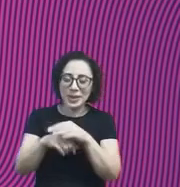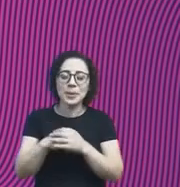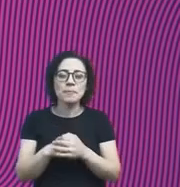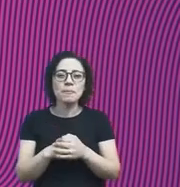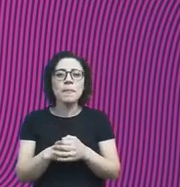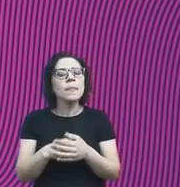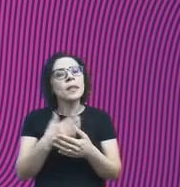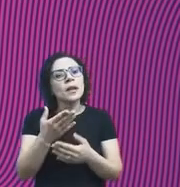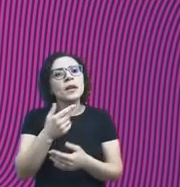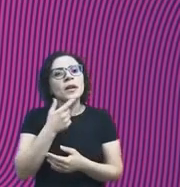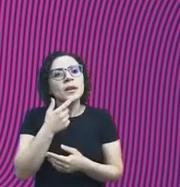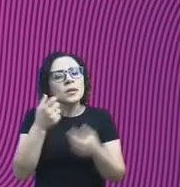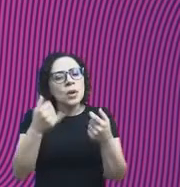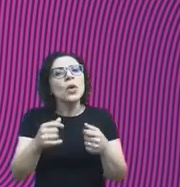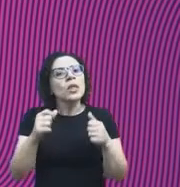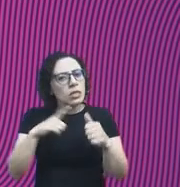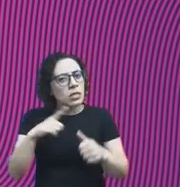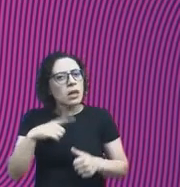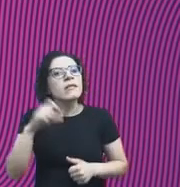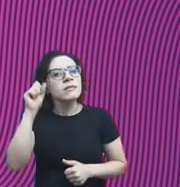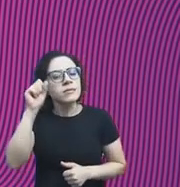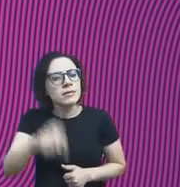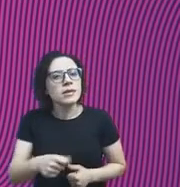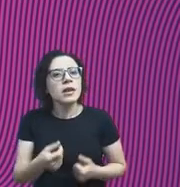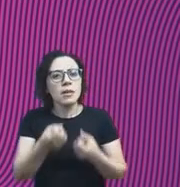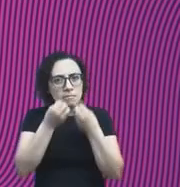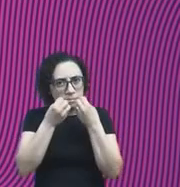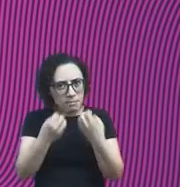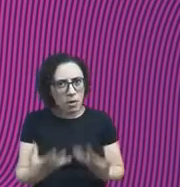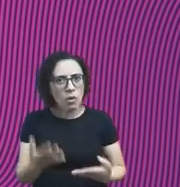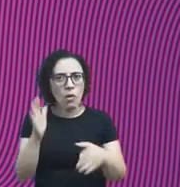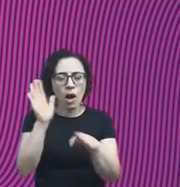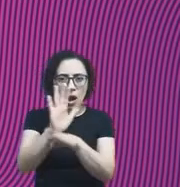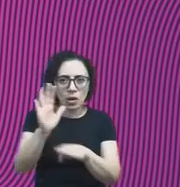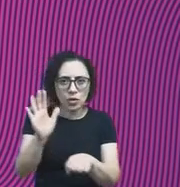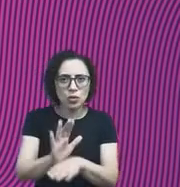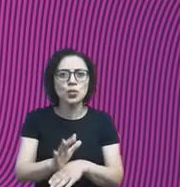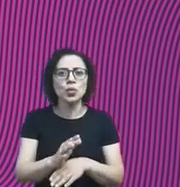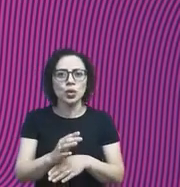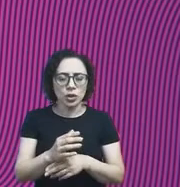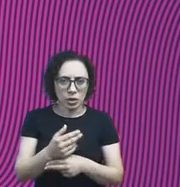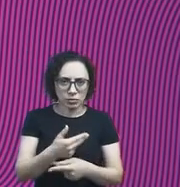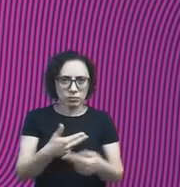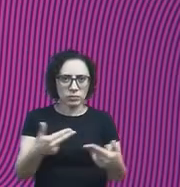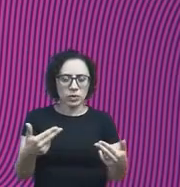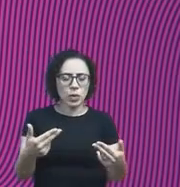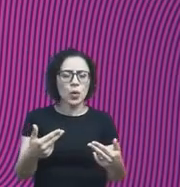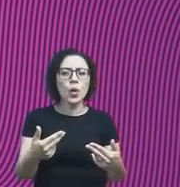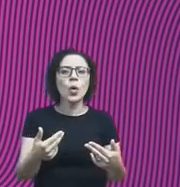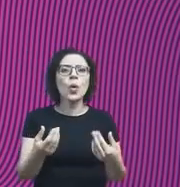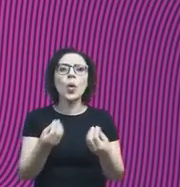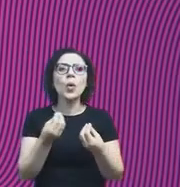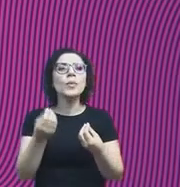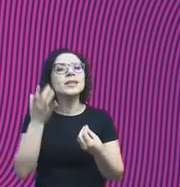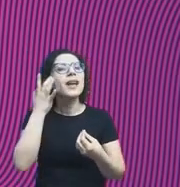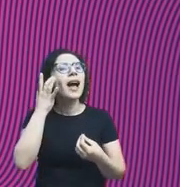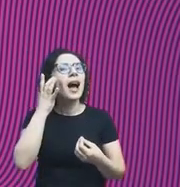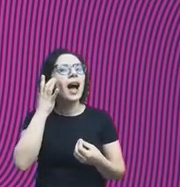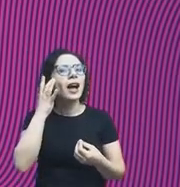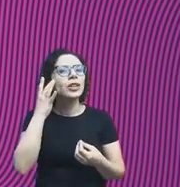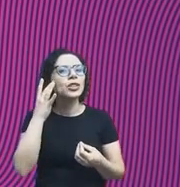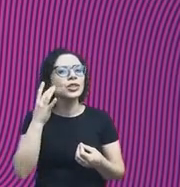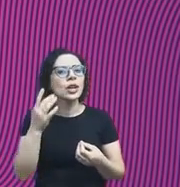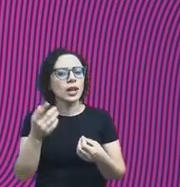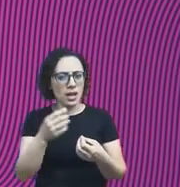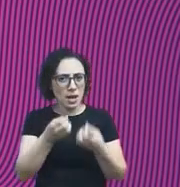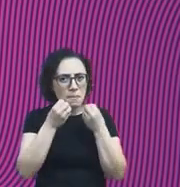tem benefícios, e benefícios econômicos, que era a resposta que cabia, você acha que isso, uma vez adotado, vai ser um diferencial